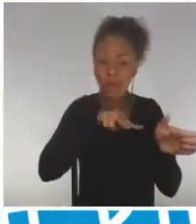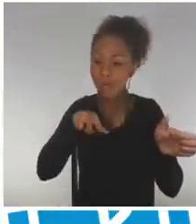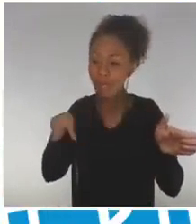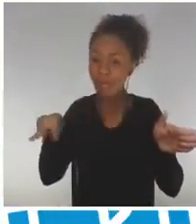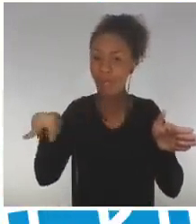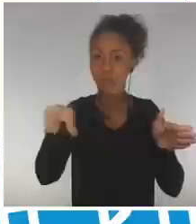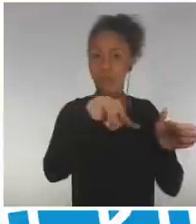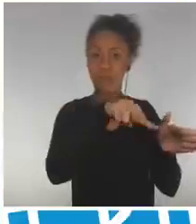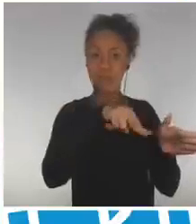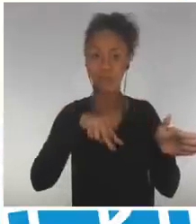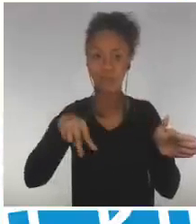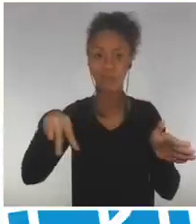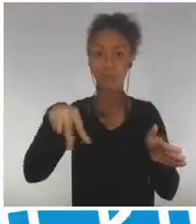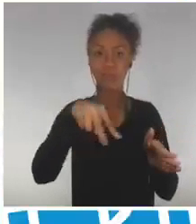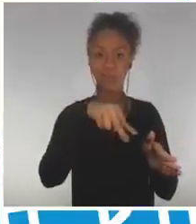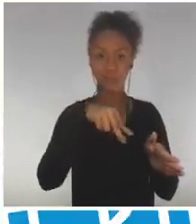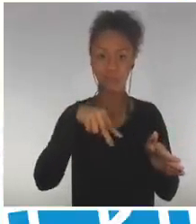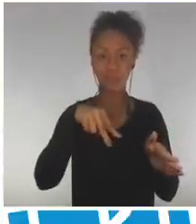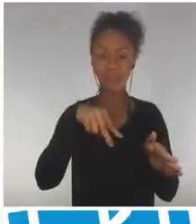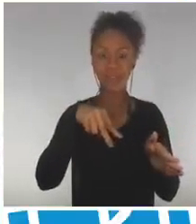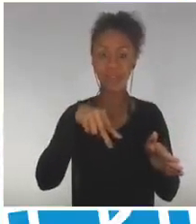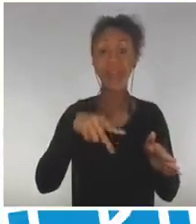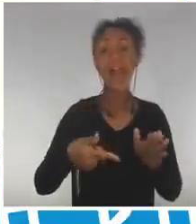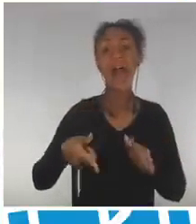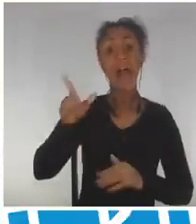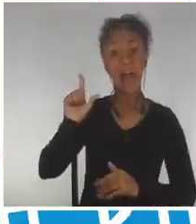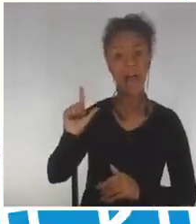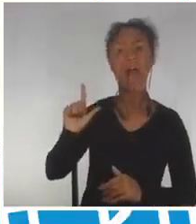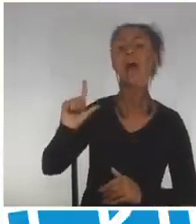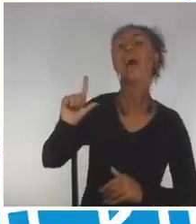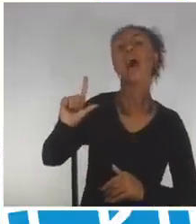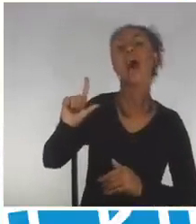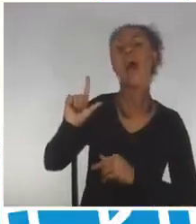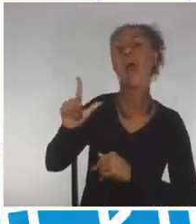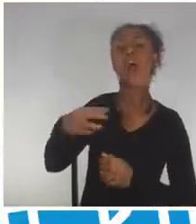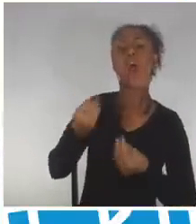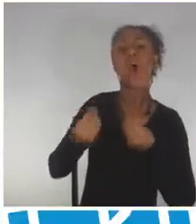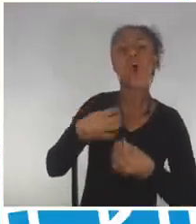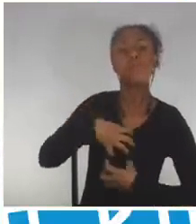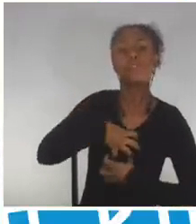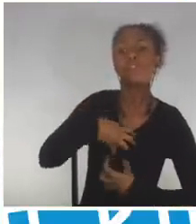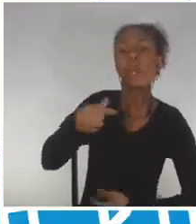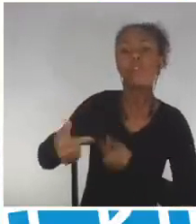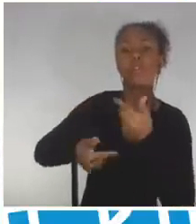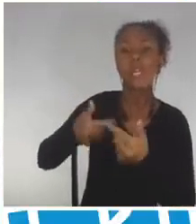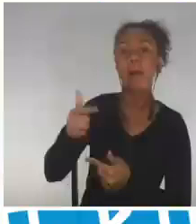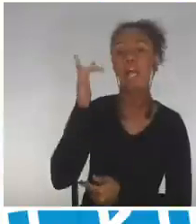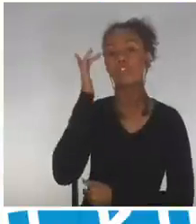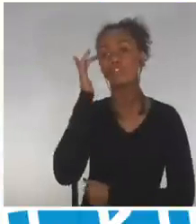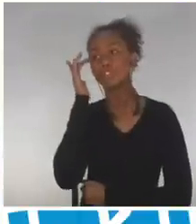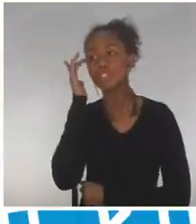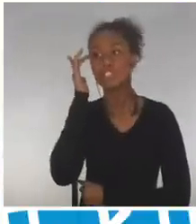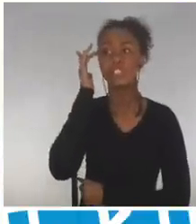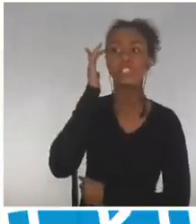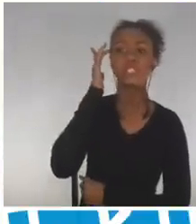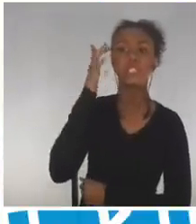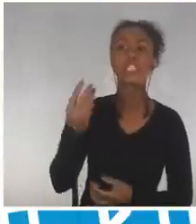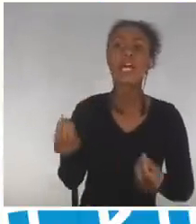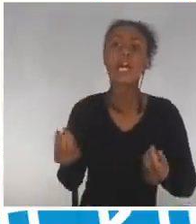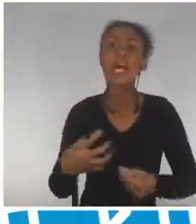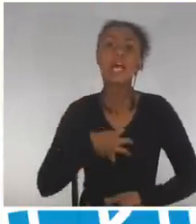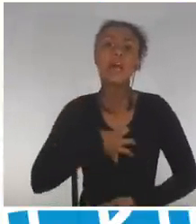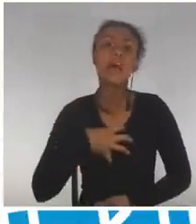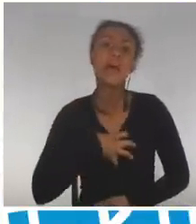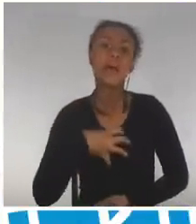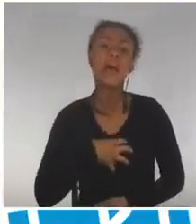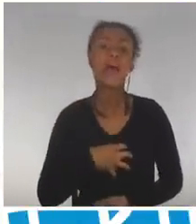trabalhava muito no achismo, na impressão, não é? Era comum você falar, como é que estão